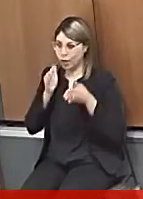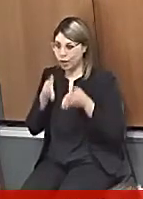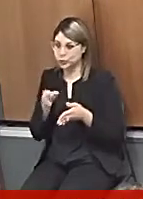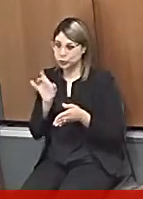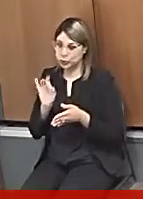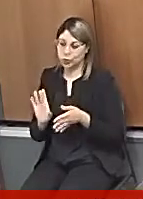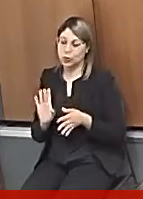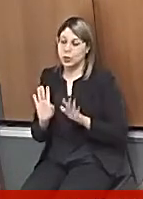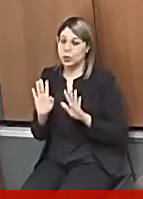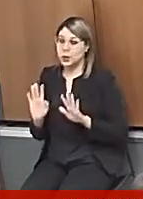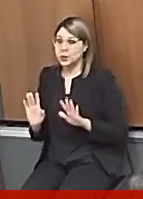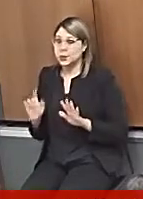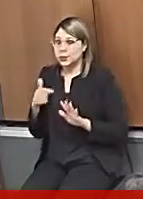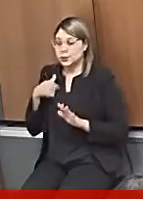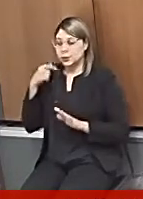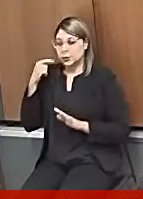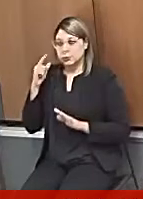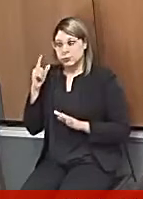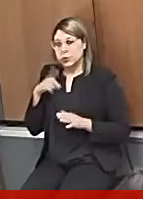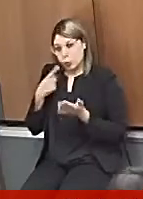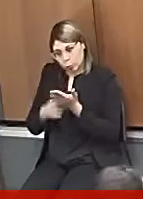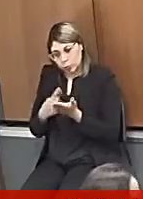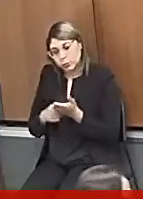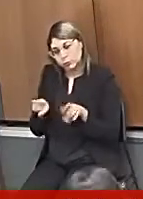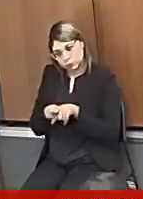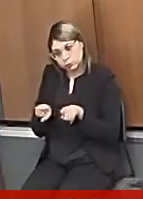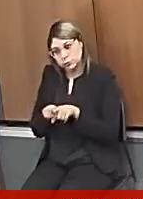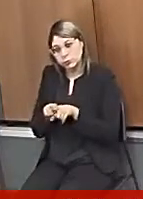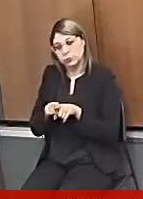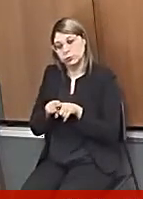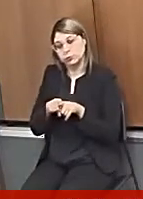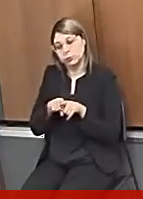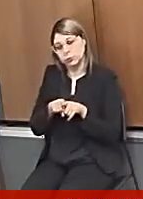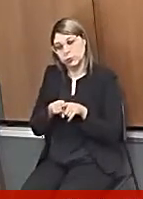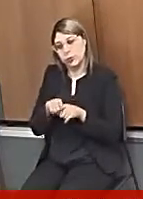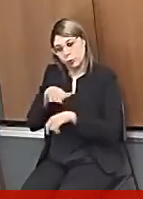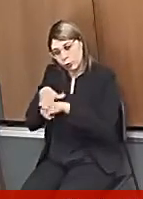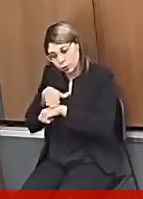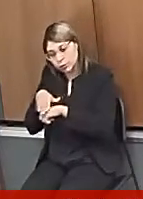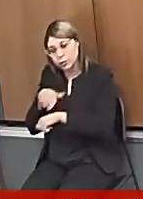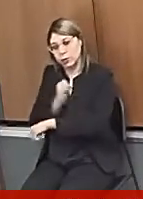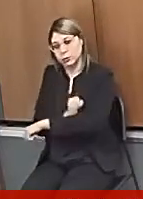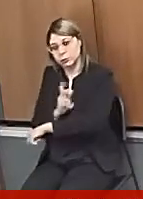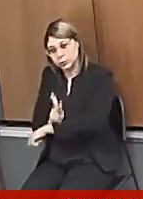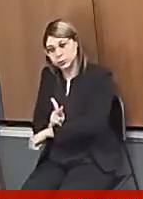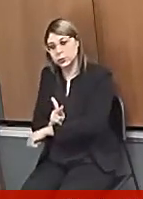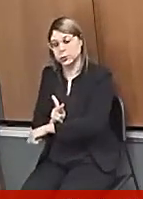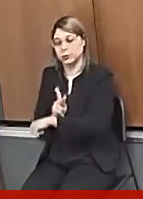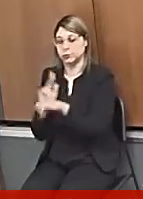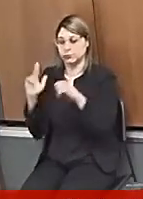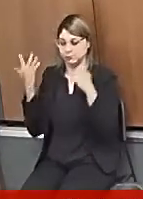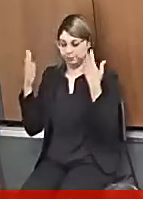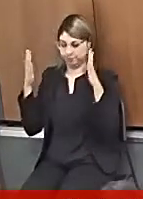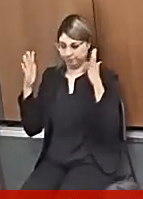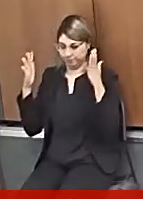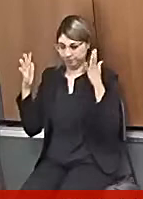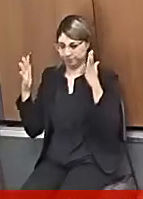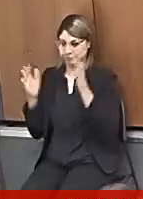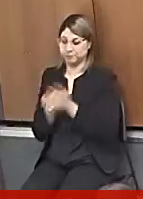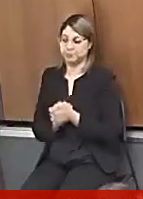específica eu tenho também me comprometo a levar discutir junto ao ipsemg junto aos demais órgãos no kia cabe a